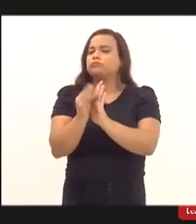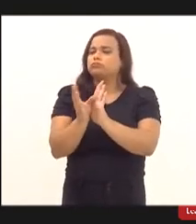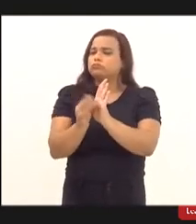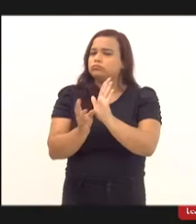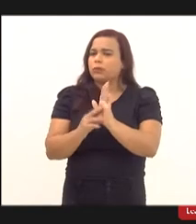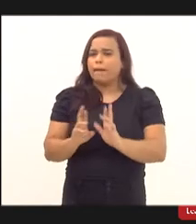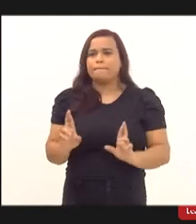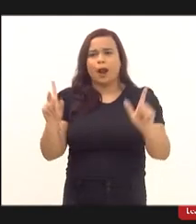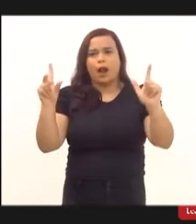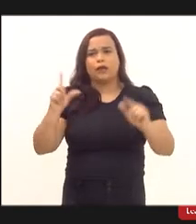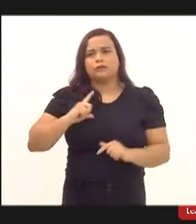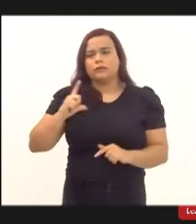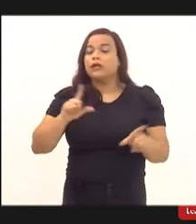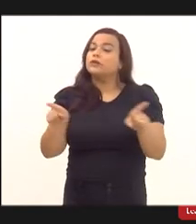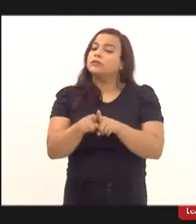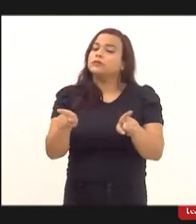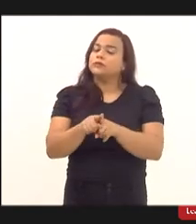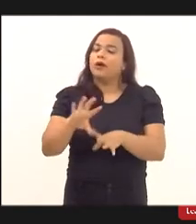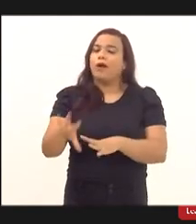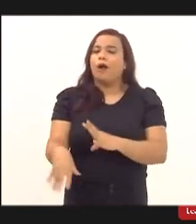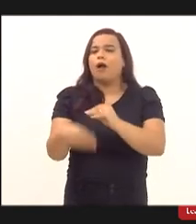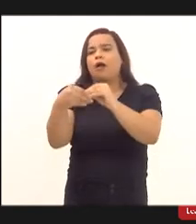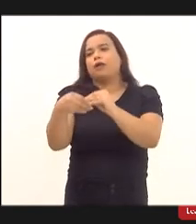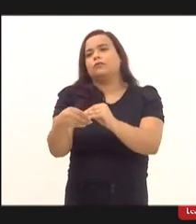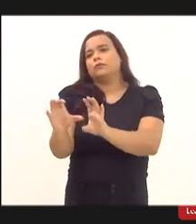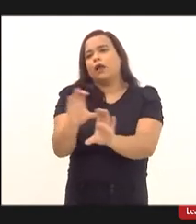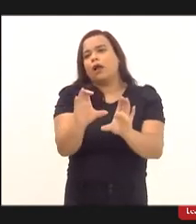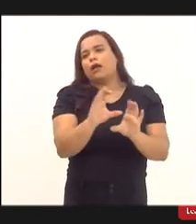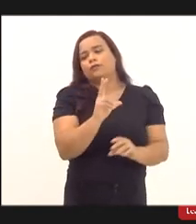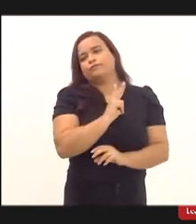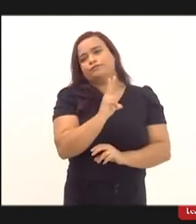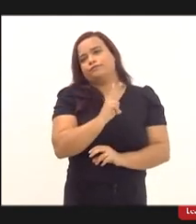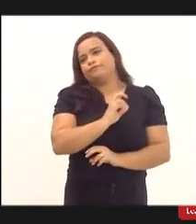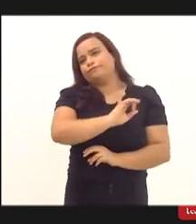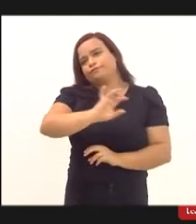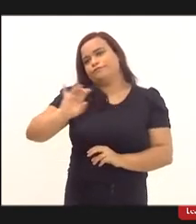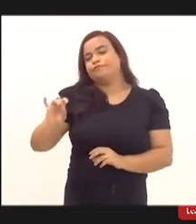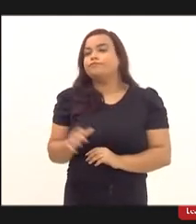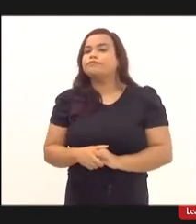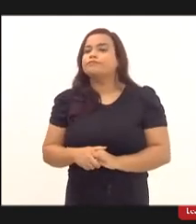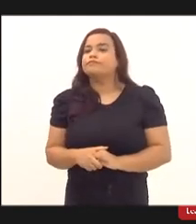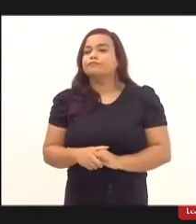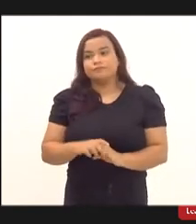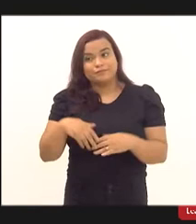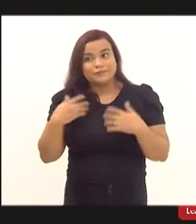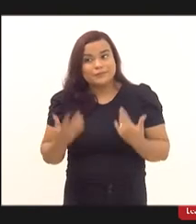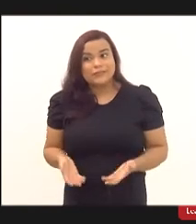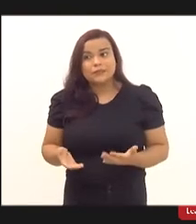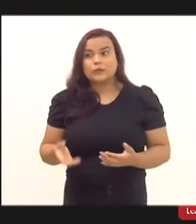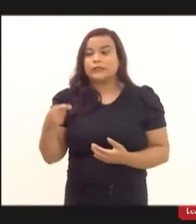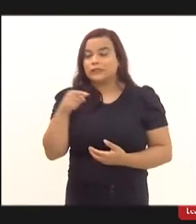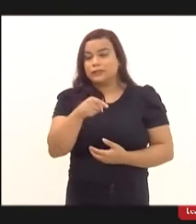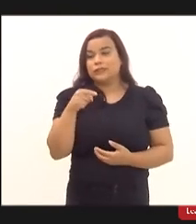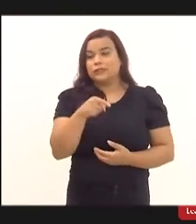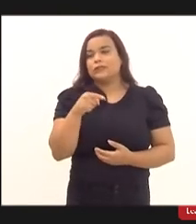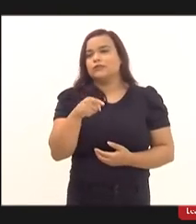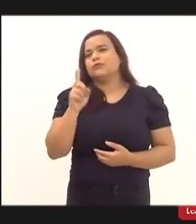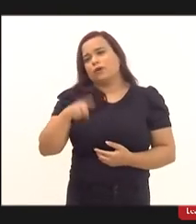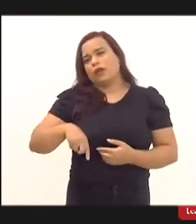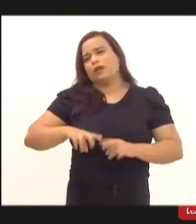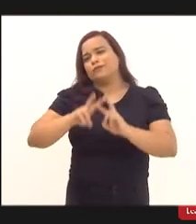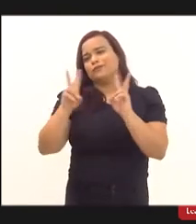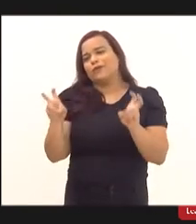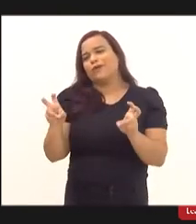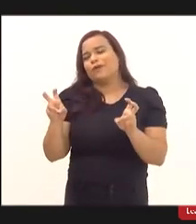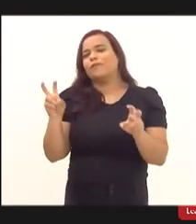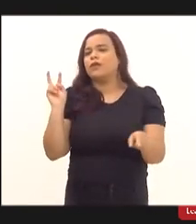e complementares aos canais privados bom então é disto que trato